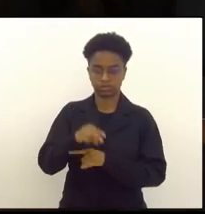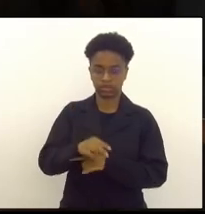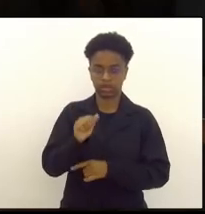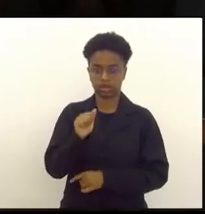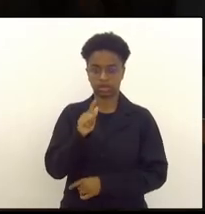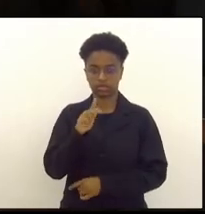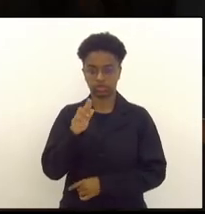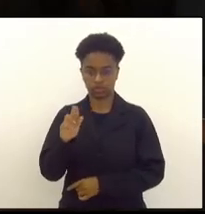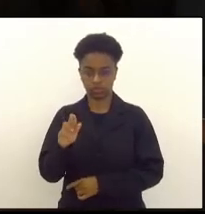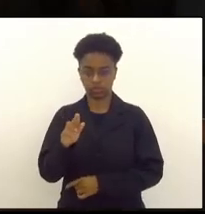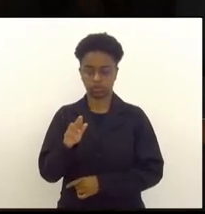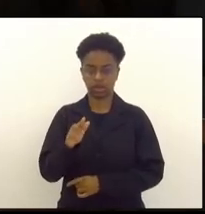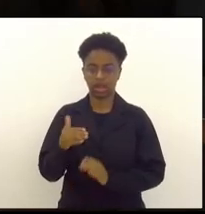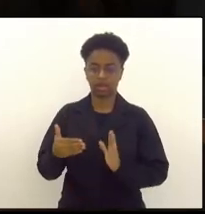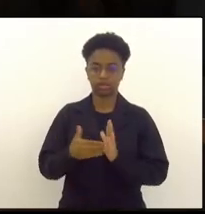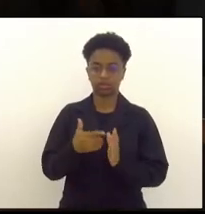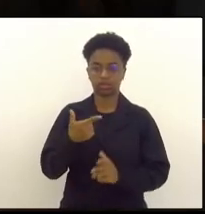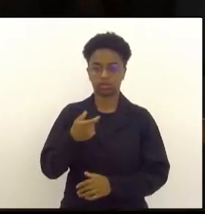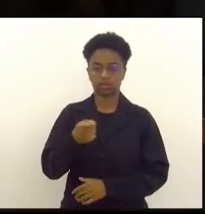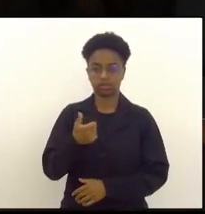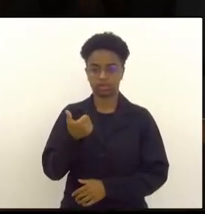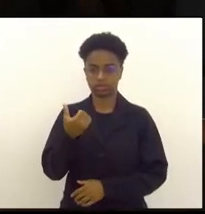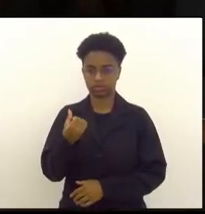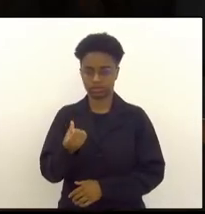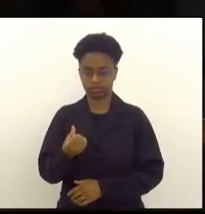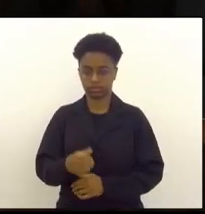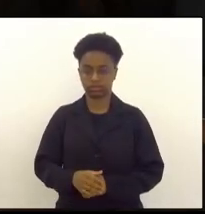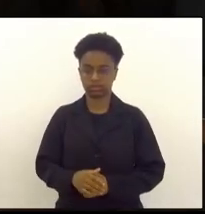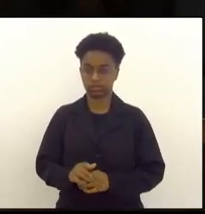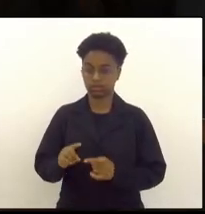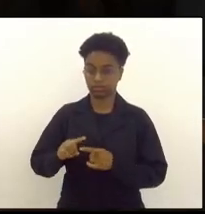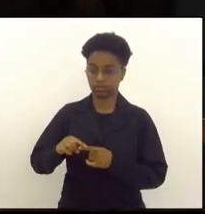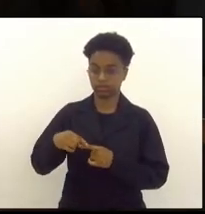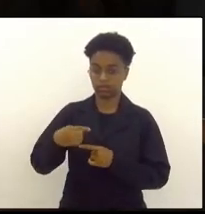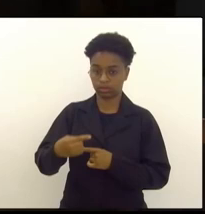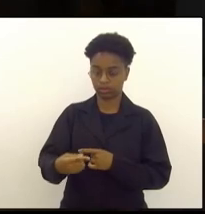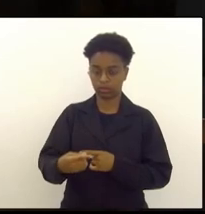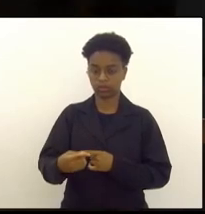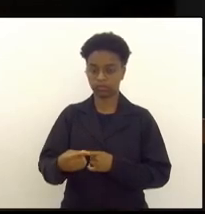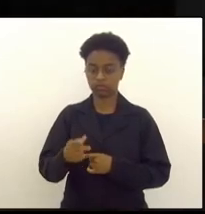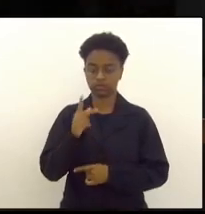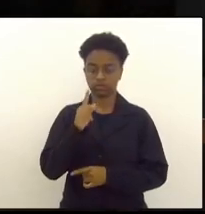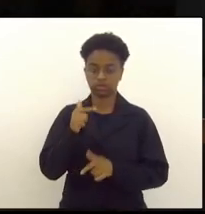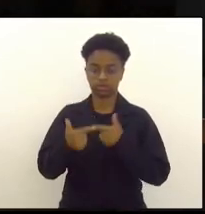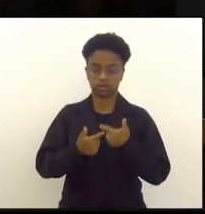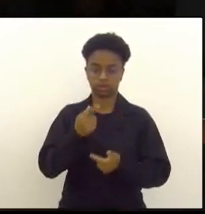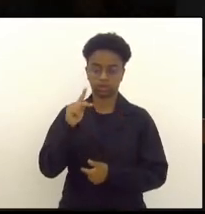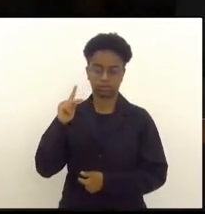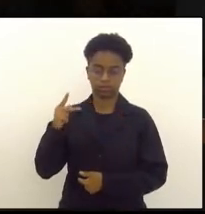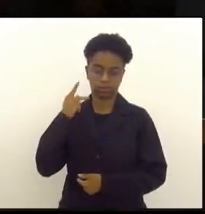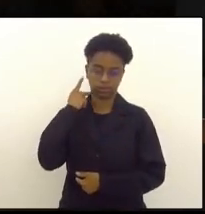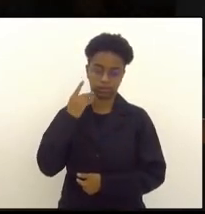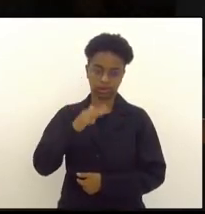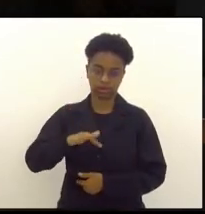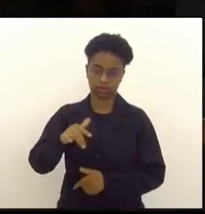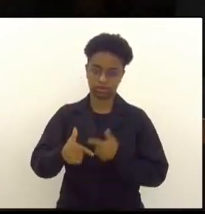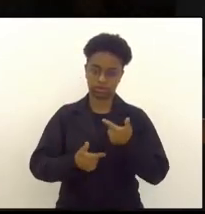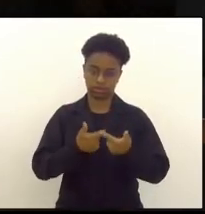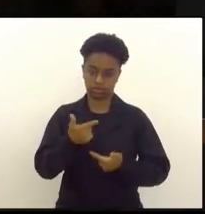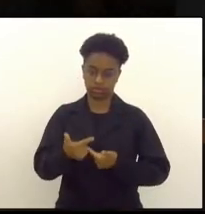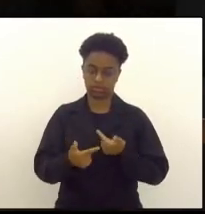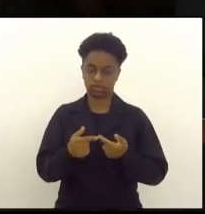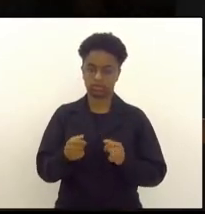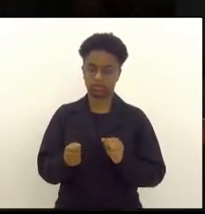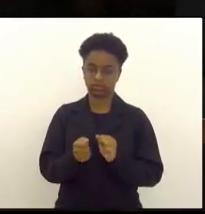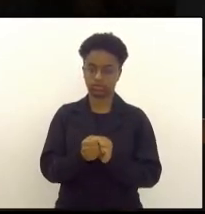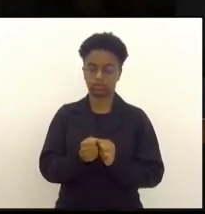que ocupou até 2016. A partir desse ano, foi Procuradora do Trabalho, Ministério